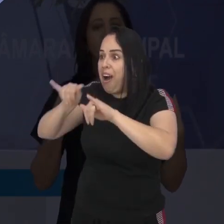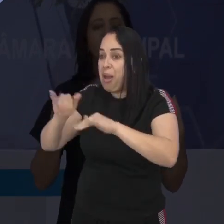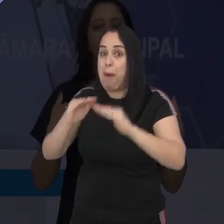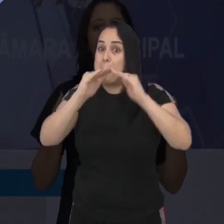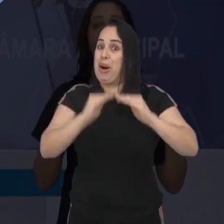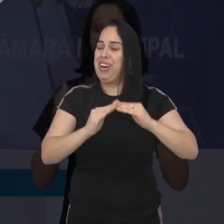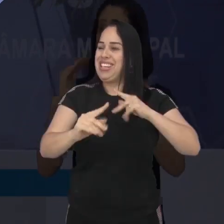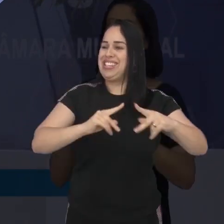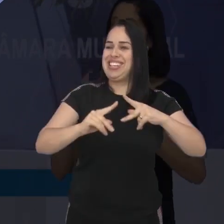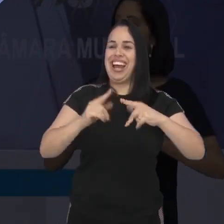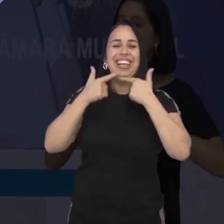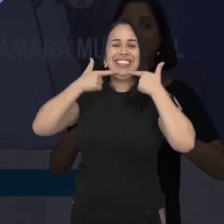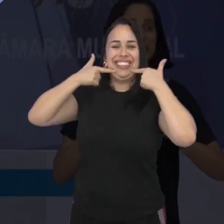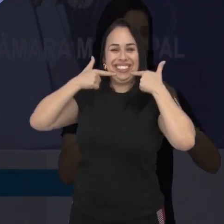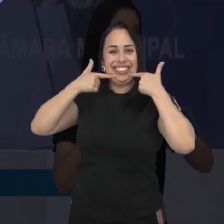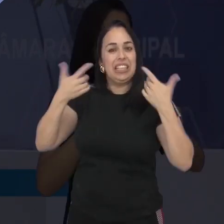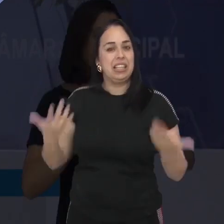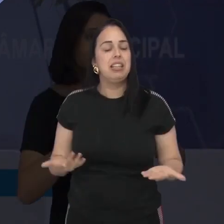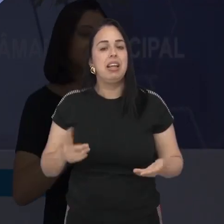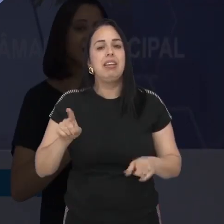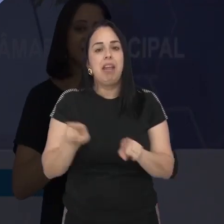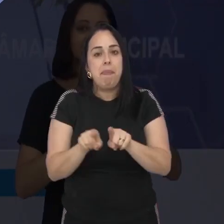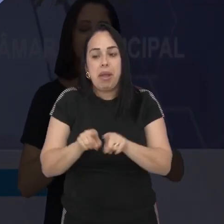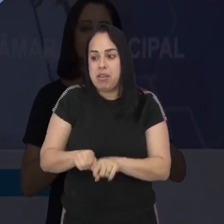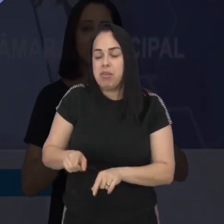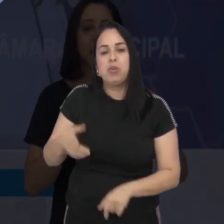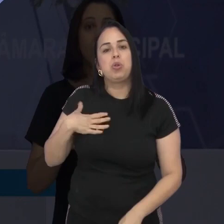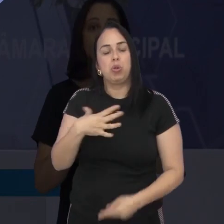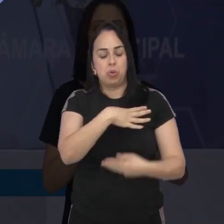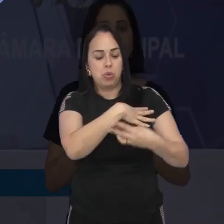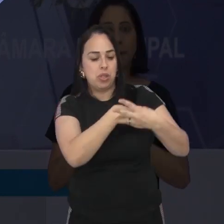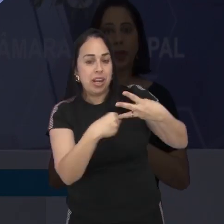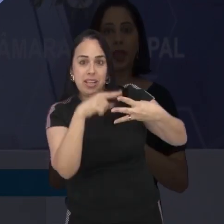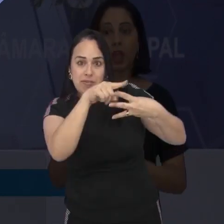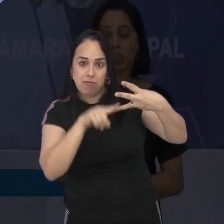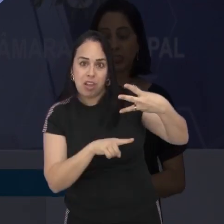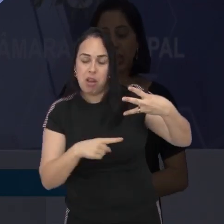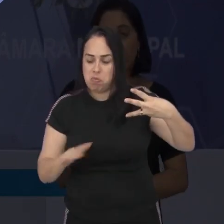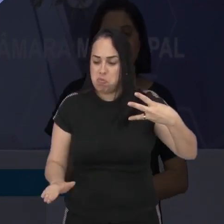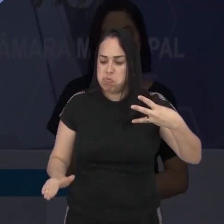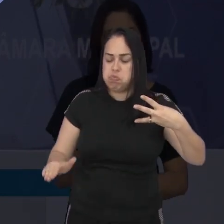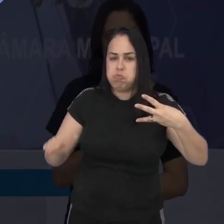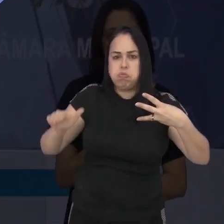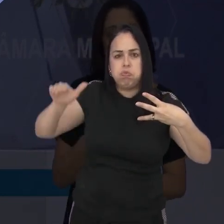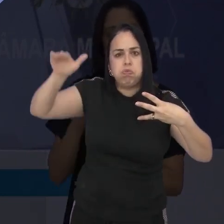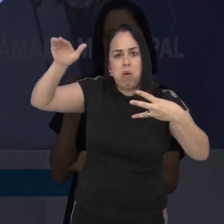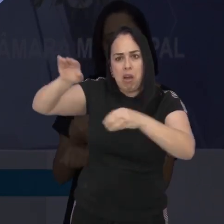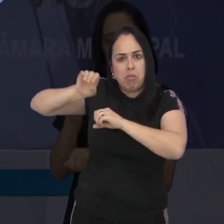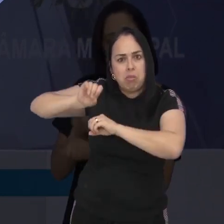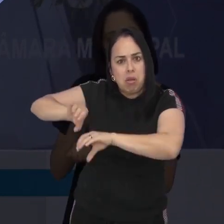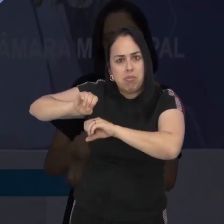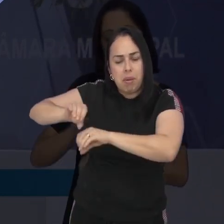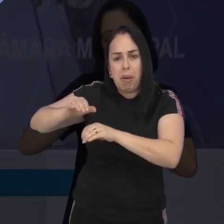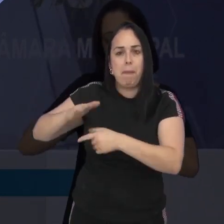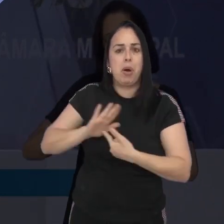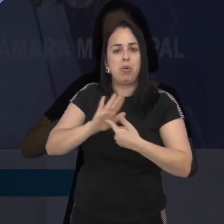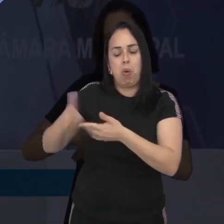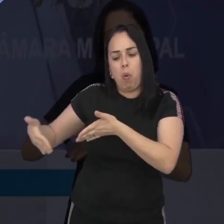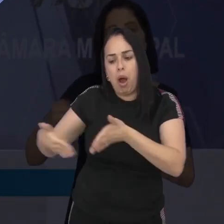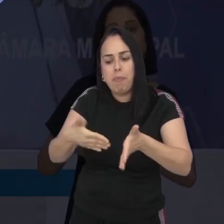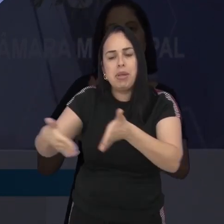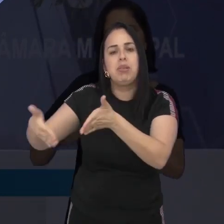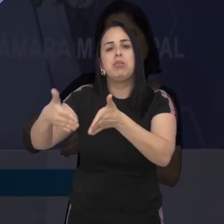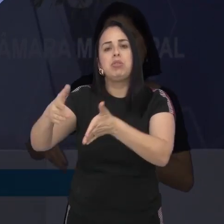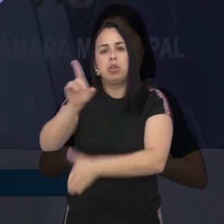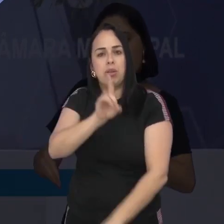moramos. E é onde pudemos criar os nossos 3 filhos, educá-los nos caminhos do